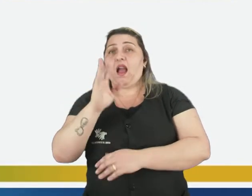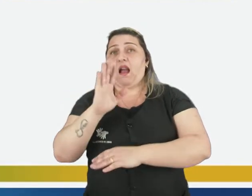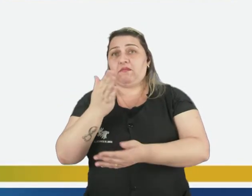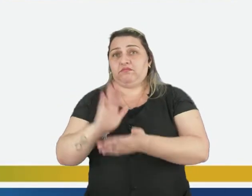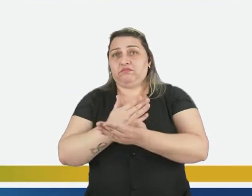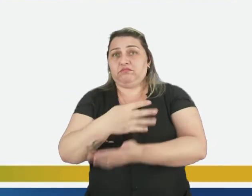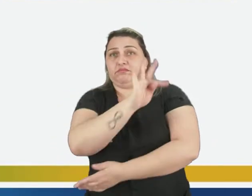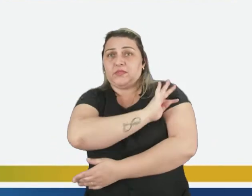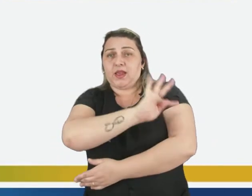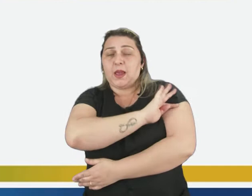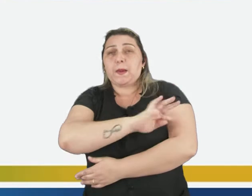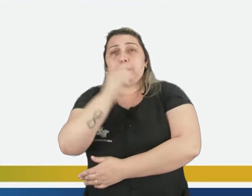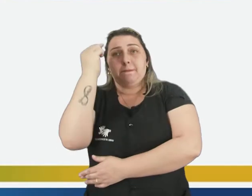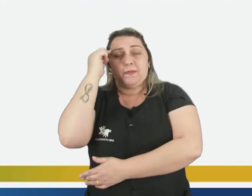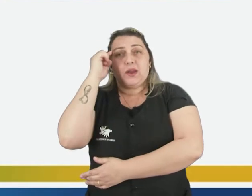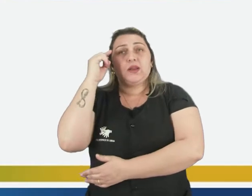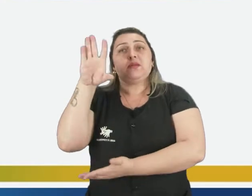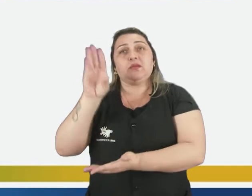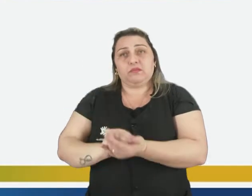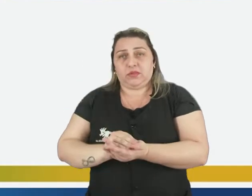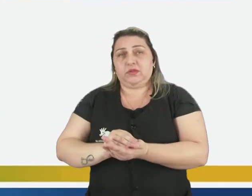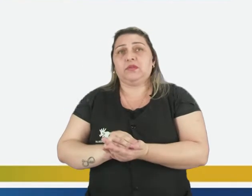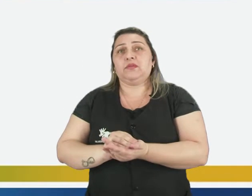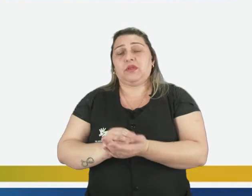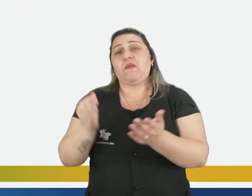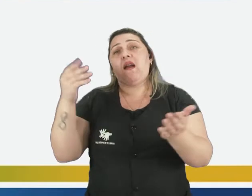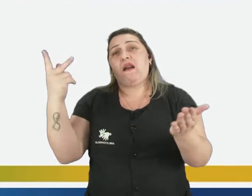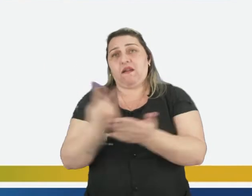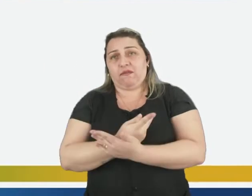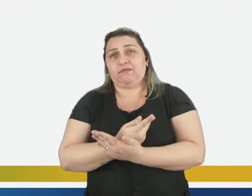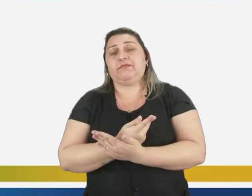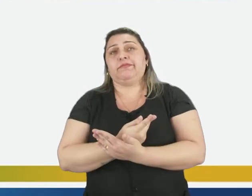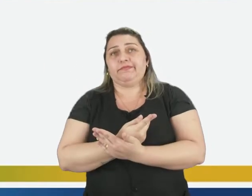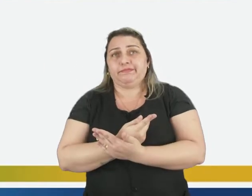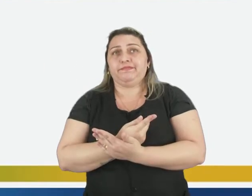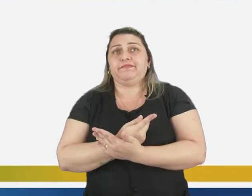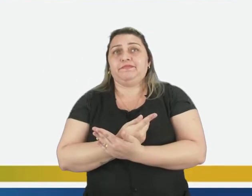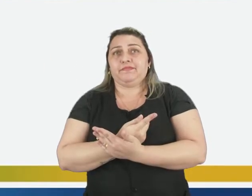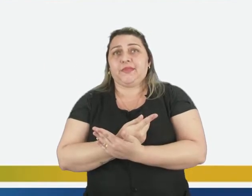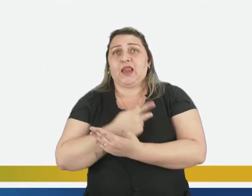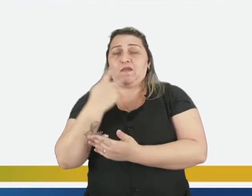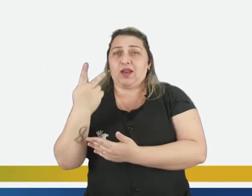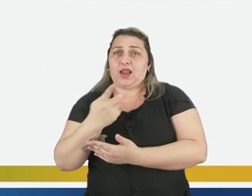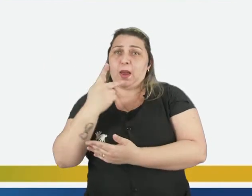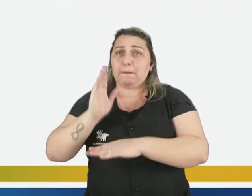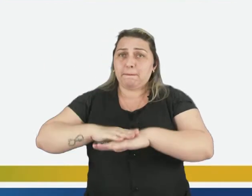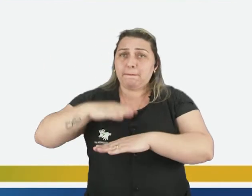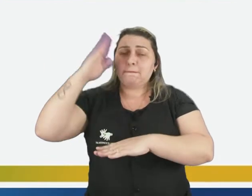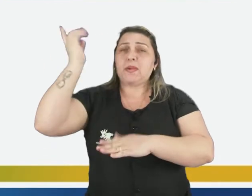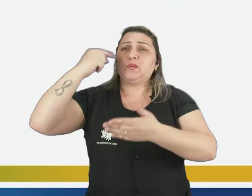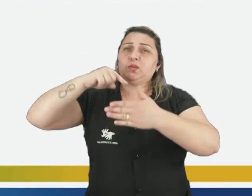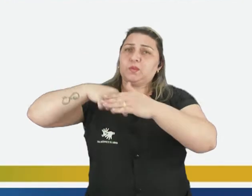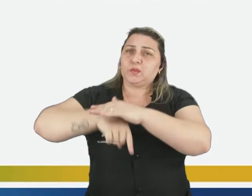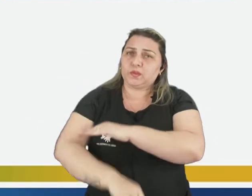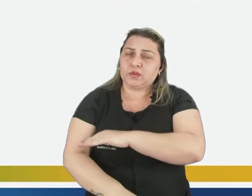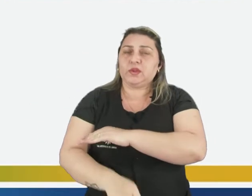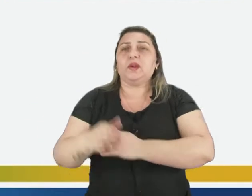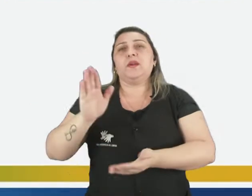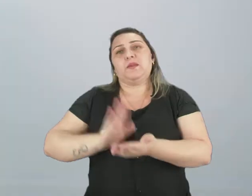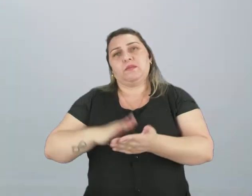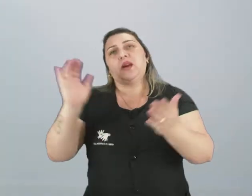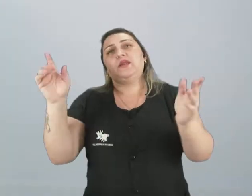eles adotaram pensando que poderia dar certo, deu errado. Inclusive uma que dizia que quanto mais profundo,